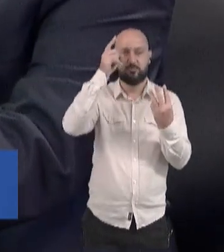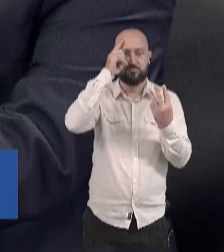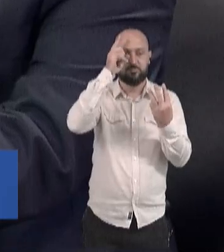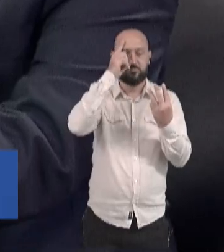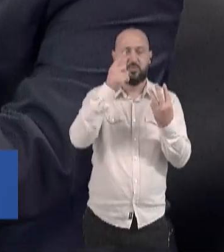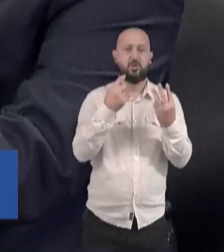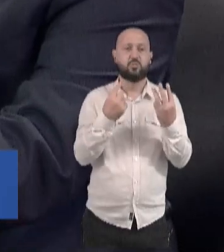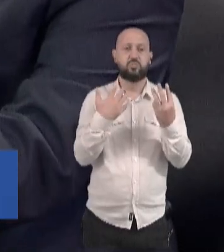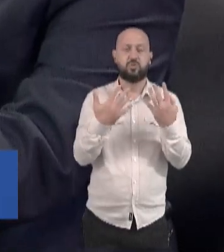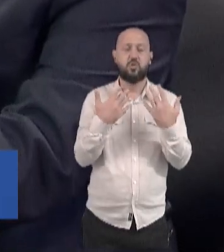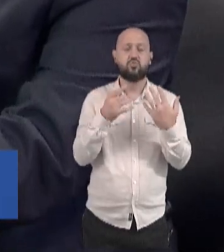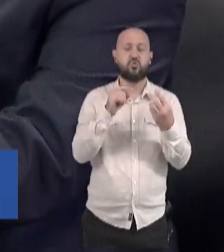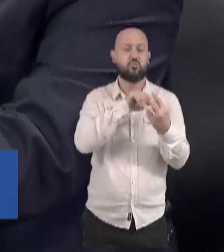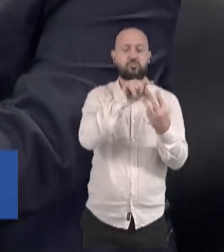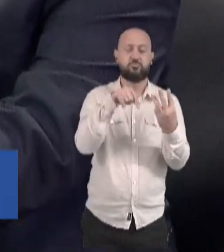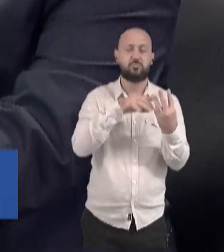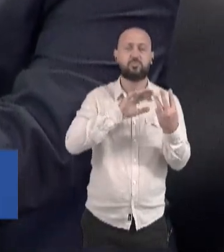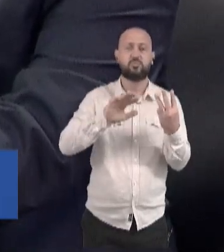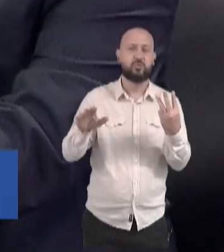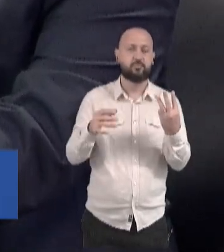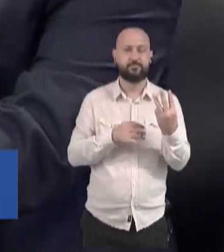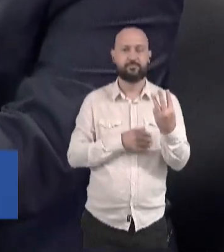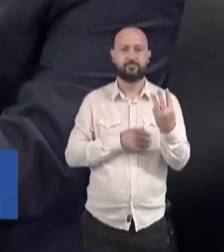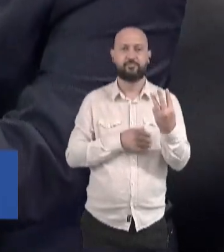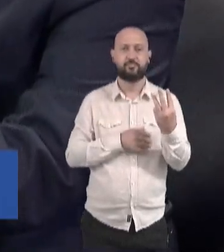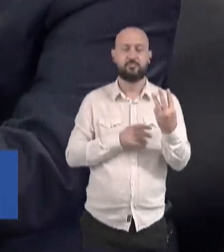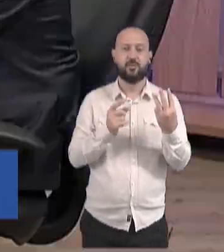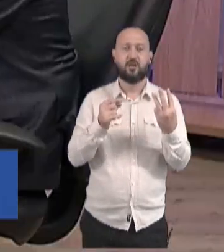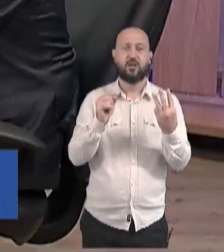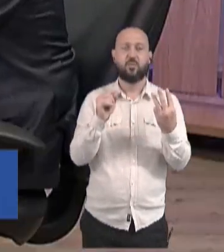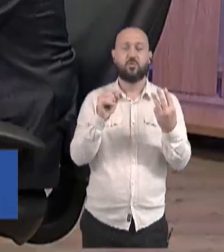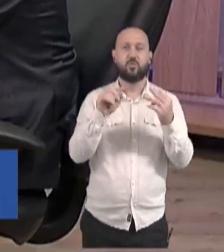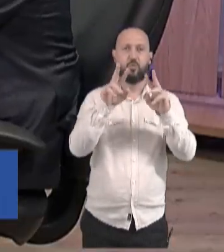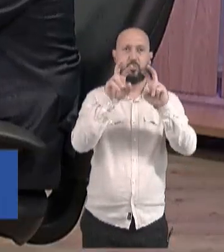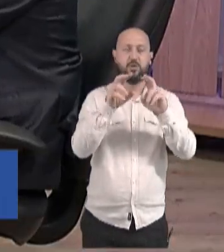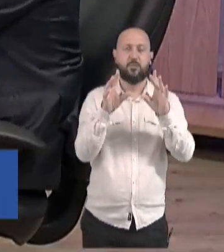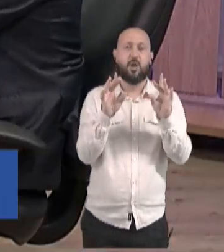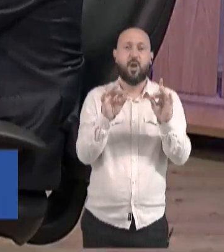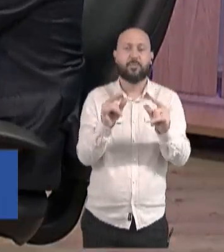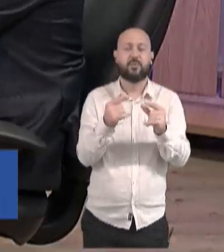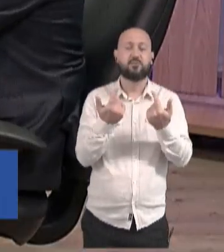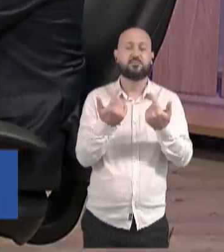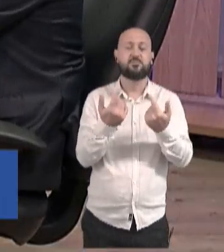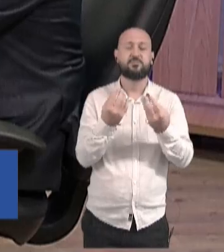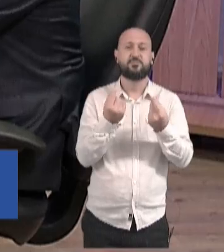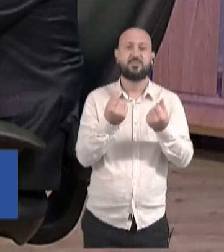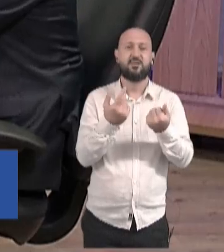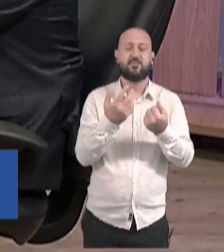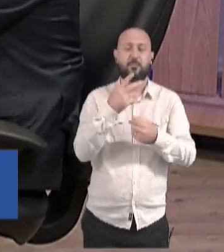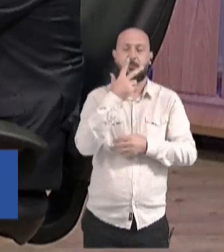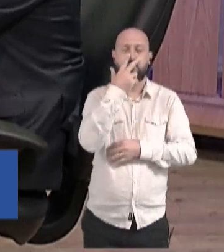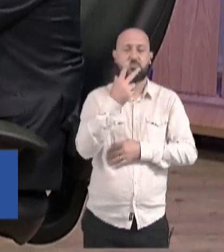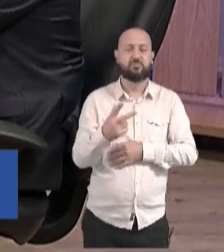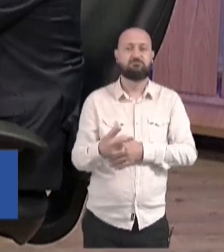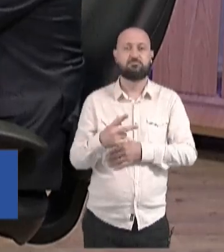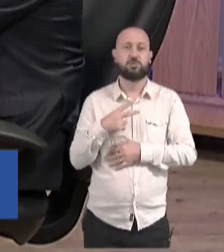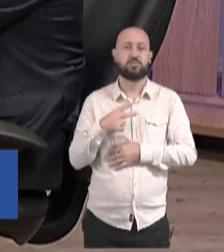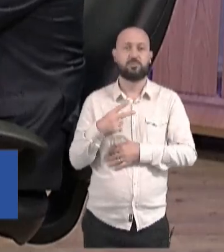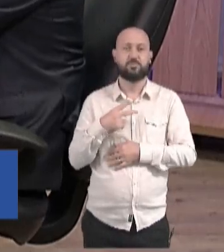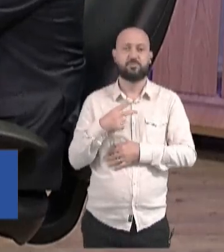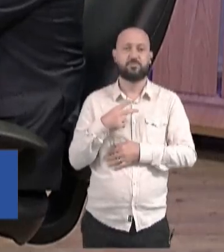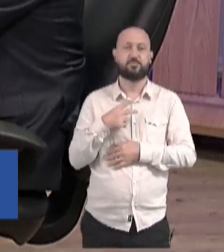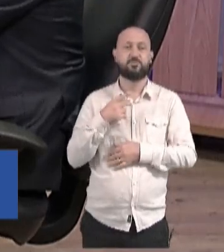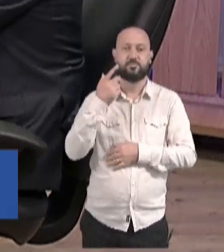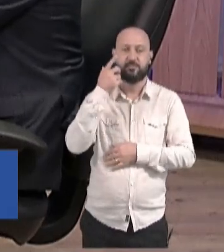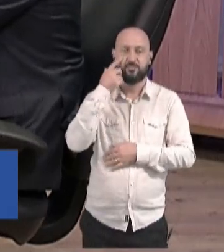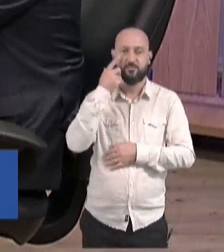dias debatendo só nós três. Esgota o tema e fica muito pessoal